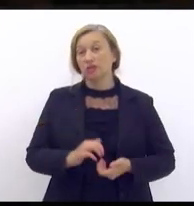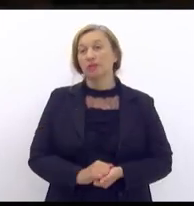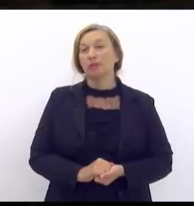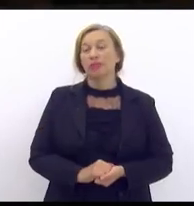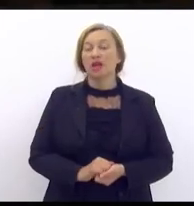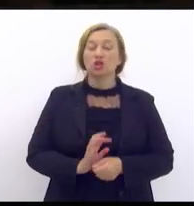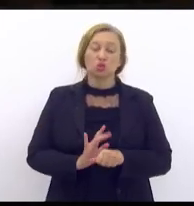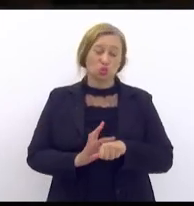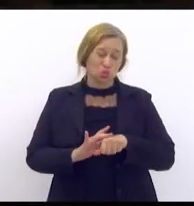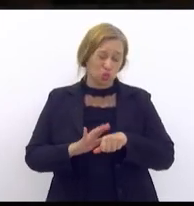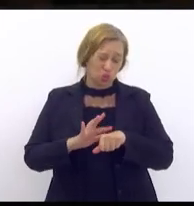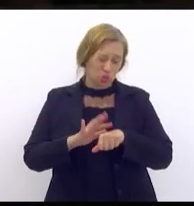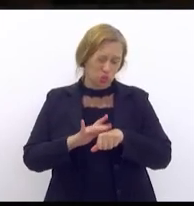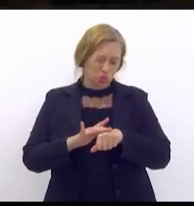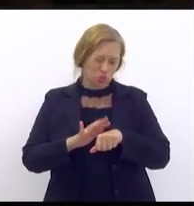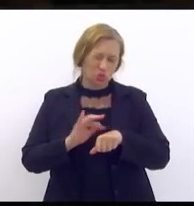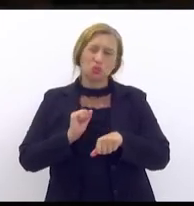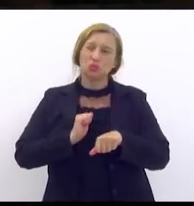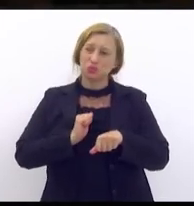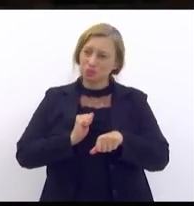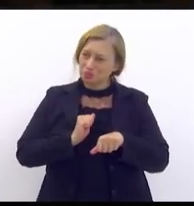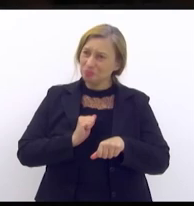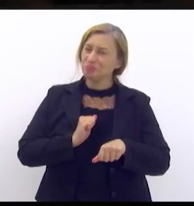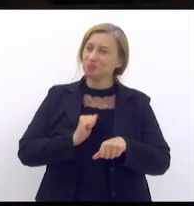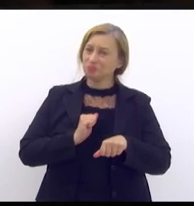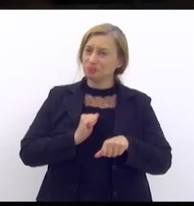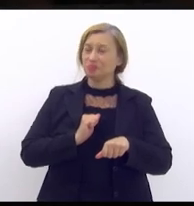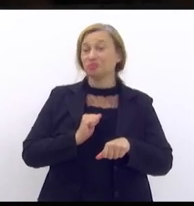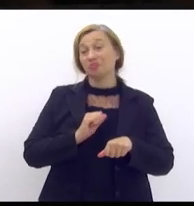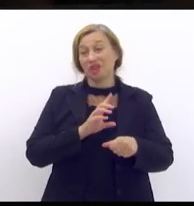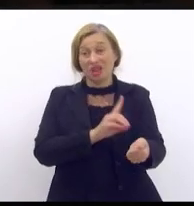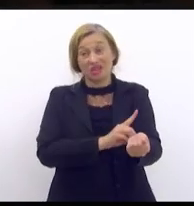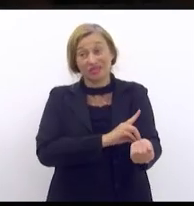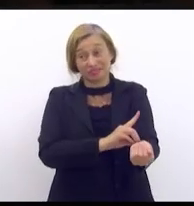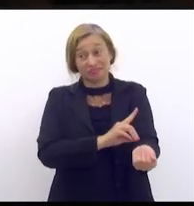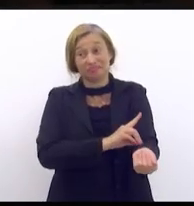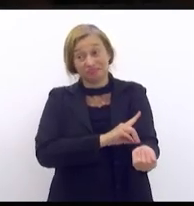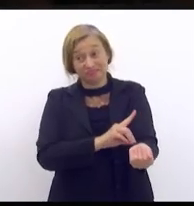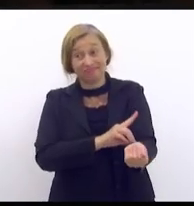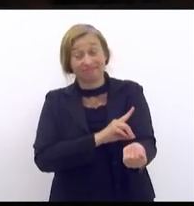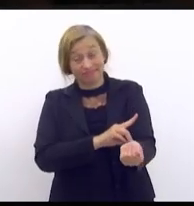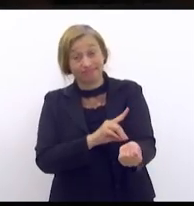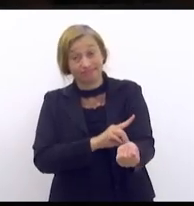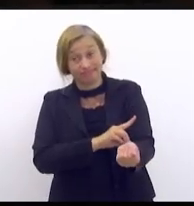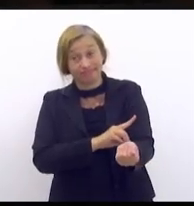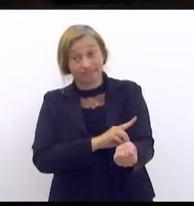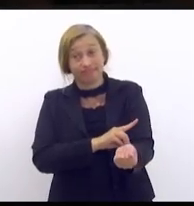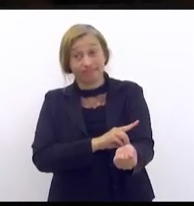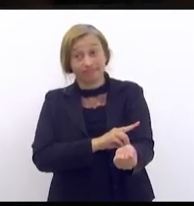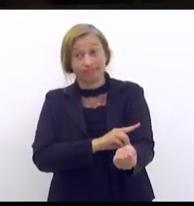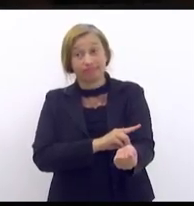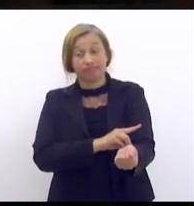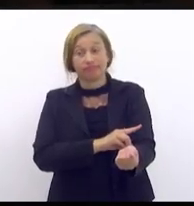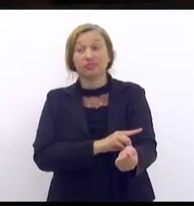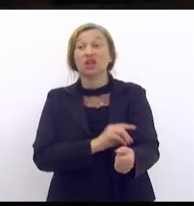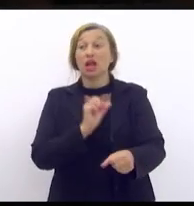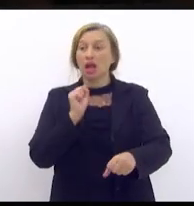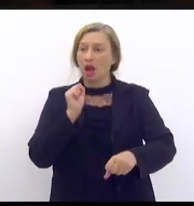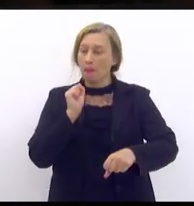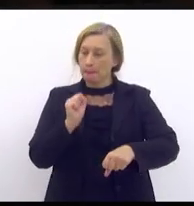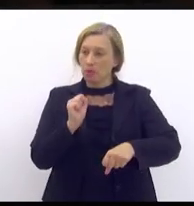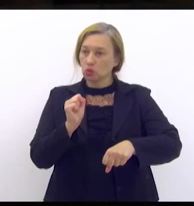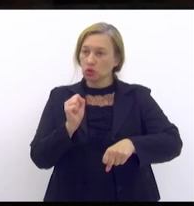de doenças é a diabetes, que leva à amputação